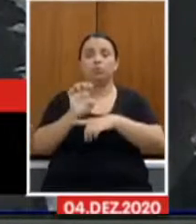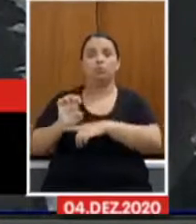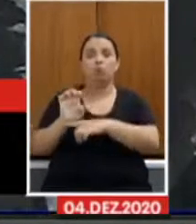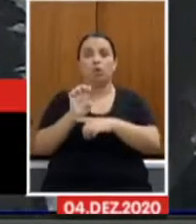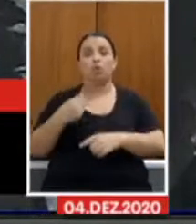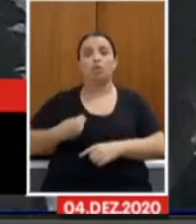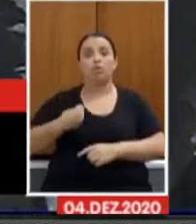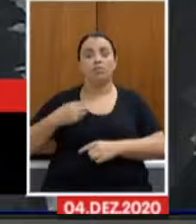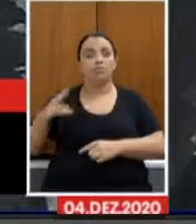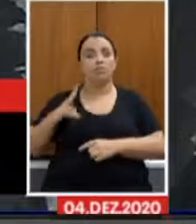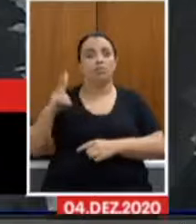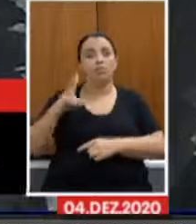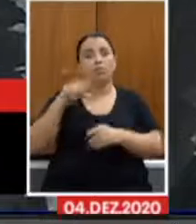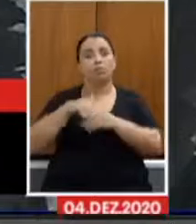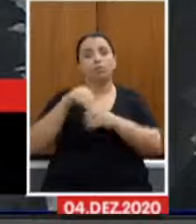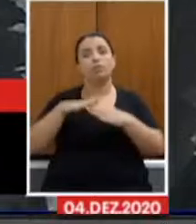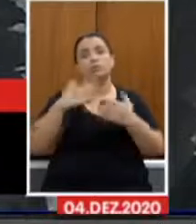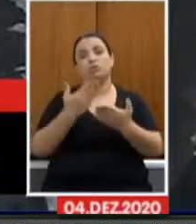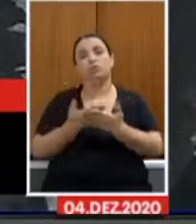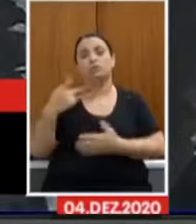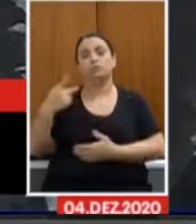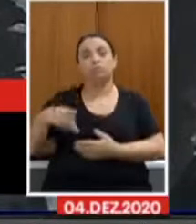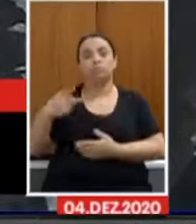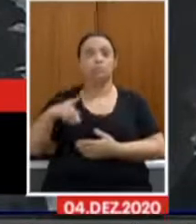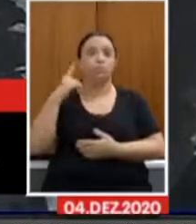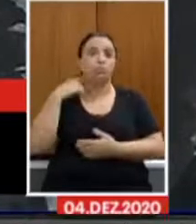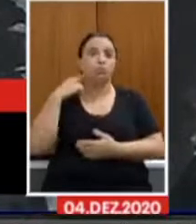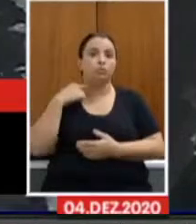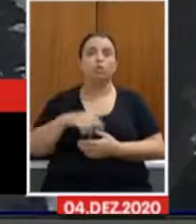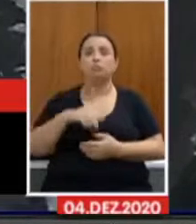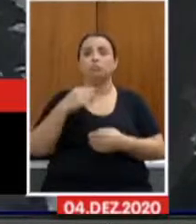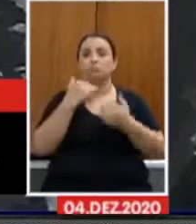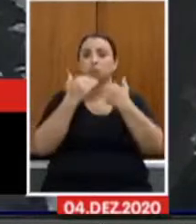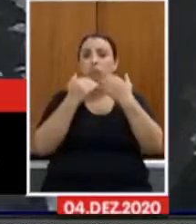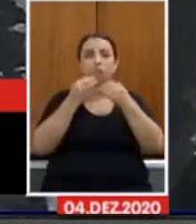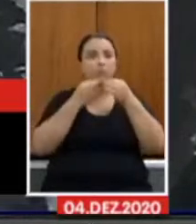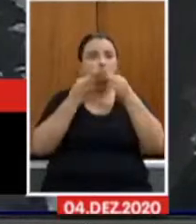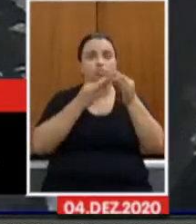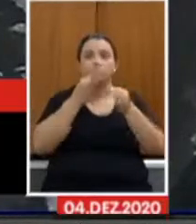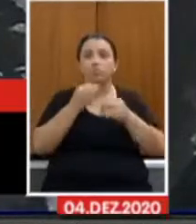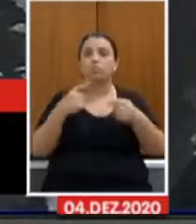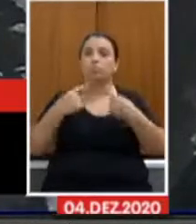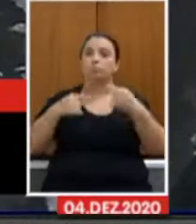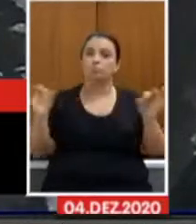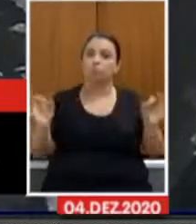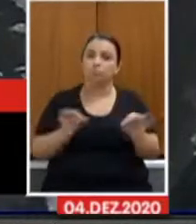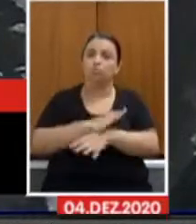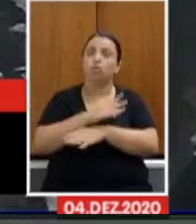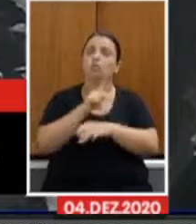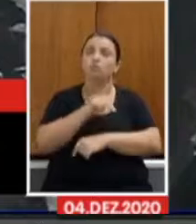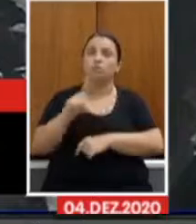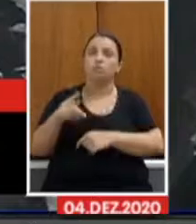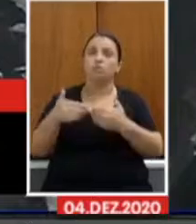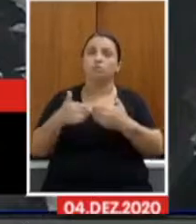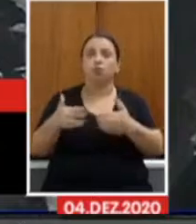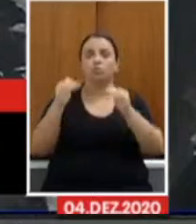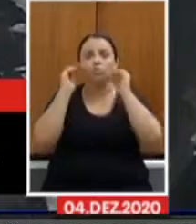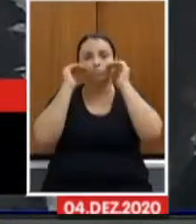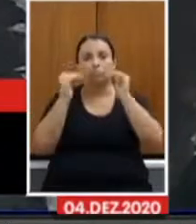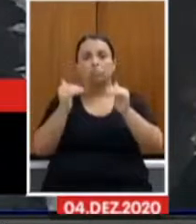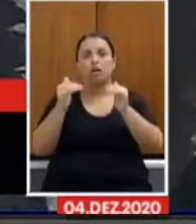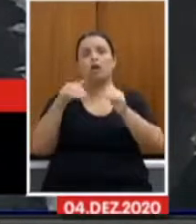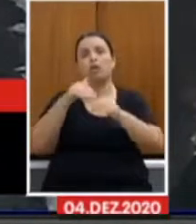nas escolas de Minas Gerais. Em discussão, parecer, não há oradores inscritos, encerra essa discussão. A presidência vai submeter a matéria à votação pelo processo